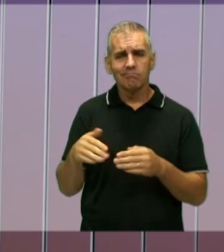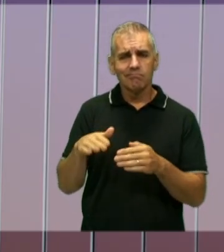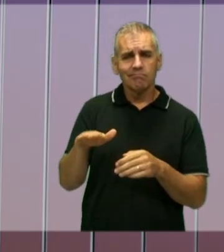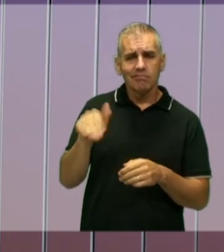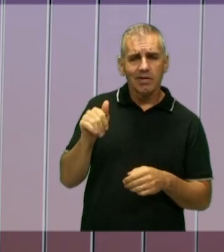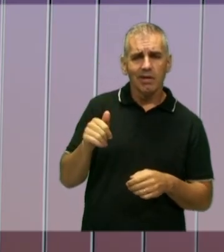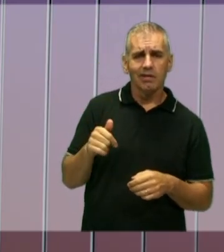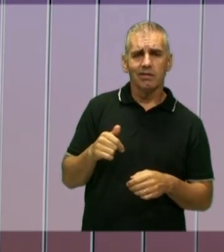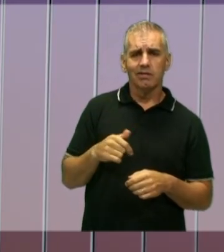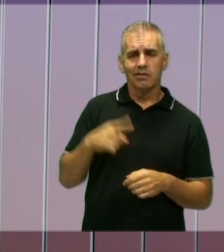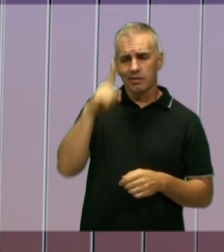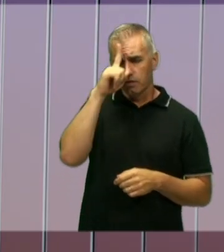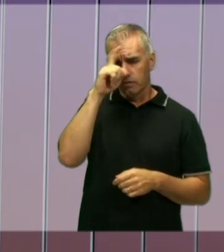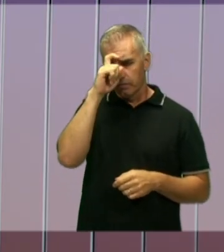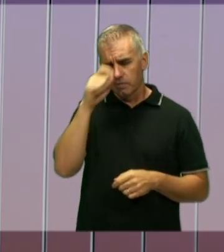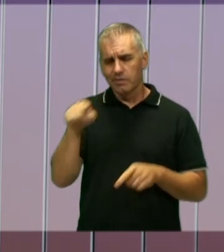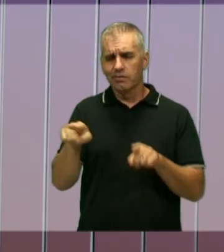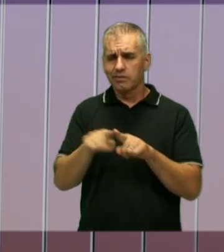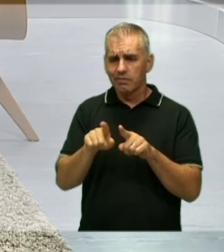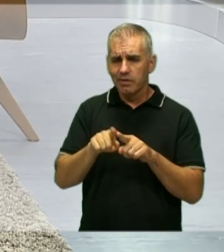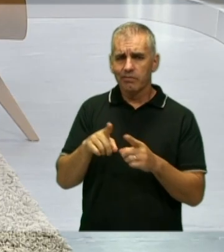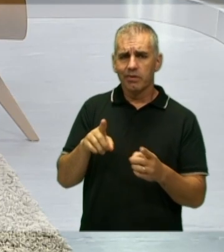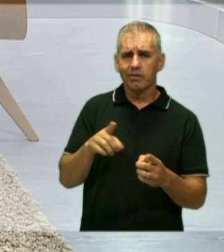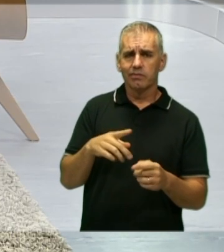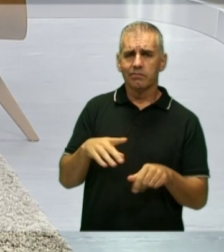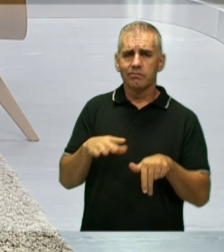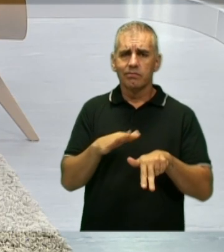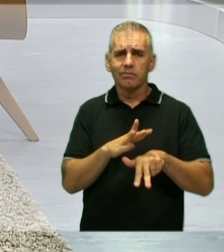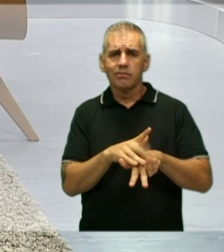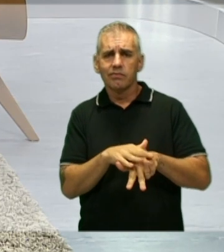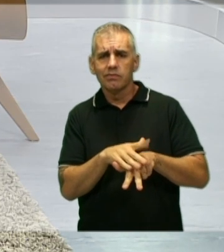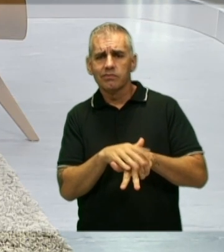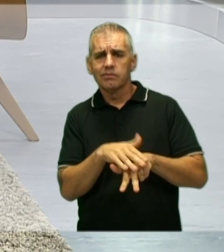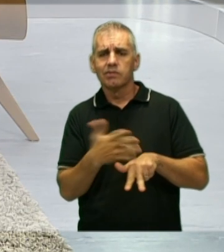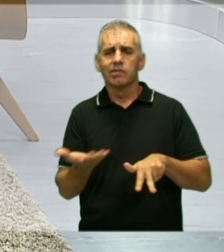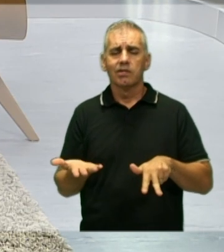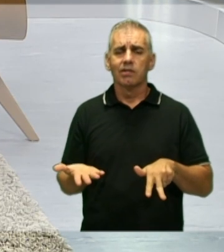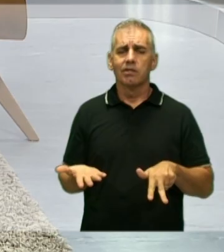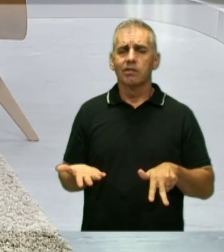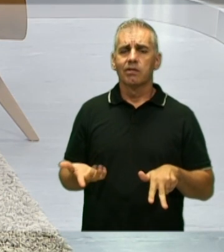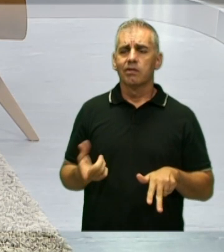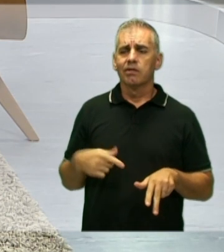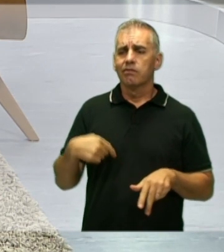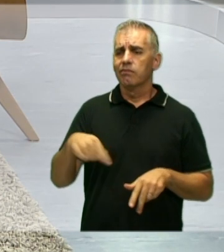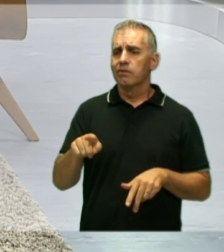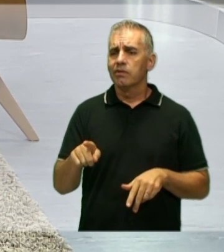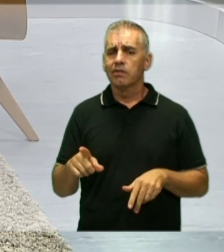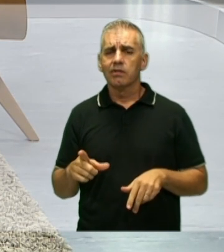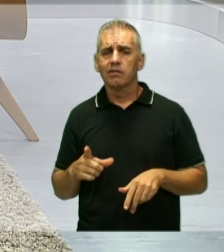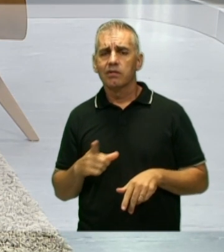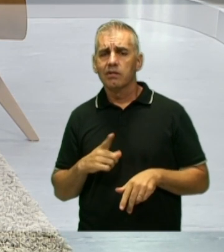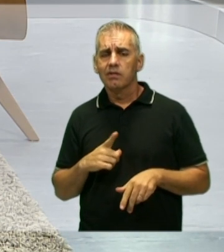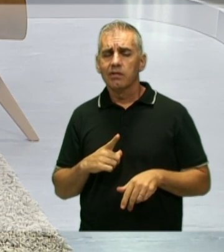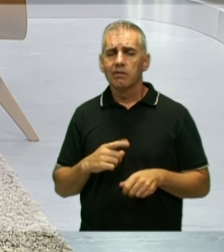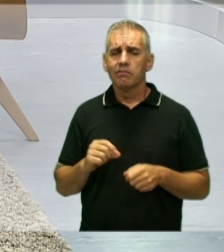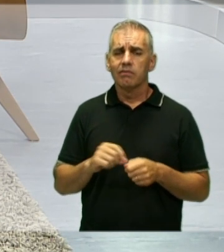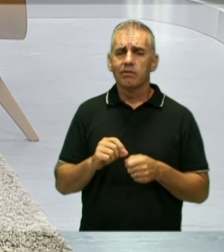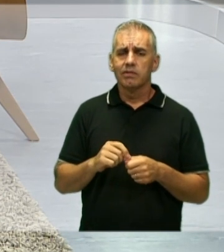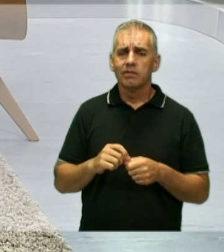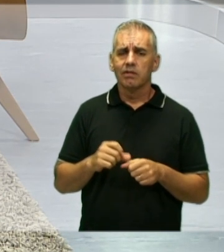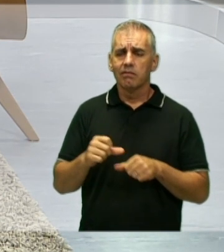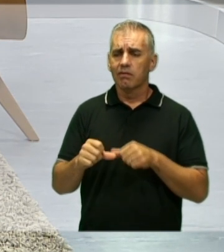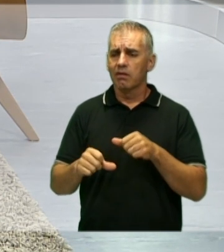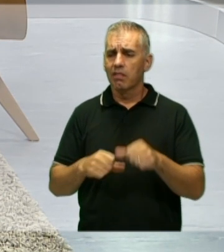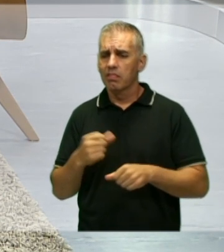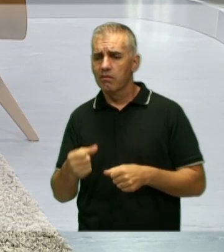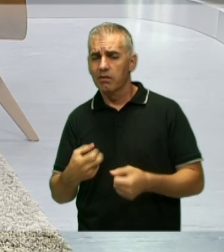recebendo pedido aqui, Vitor, de paciente que vem para cá para passar um acesso venoso central, por exemplo. A gente estava recebendo paciente aqui para fazer uma toracocentese,